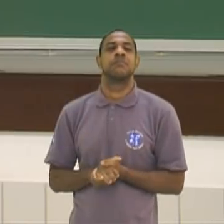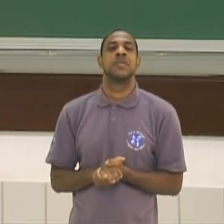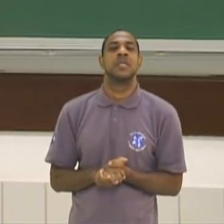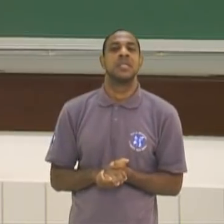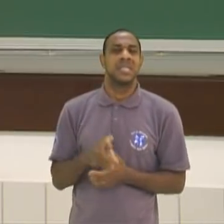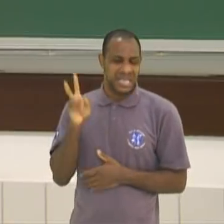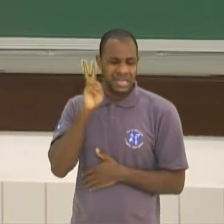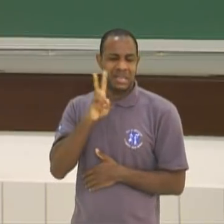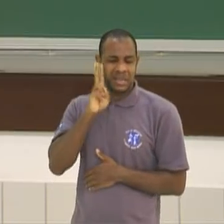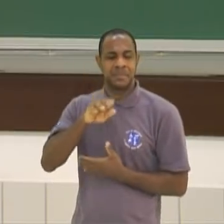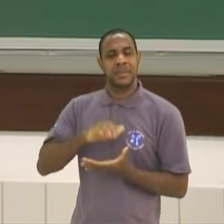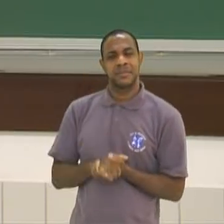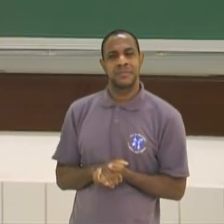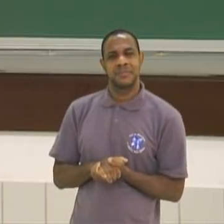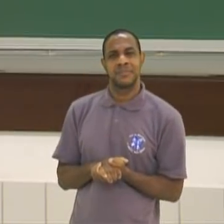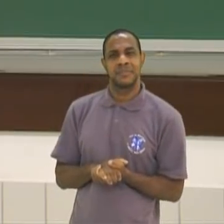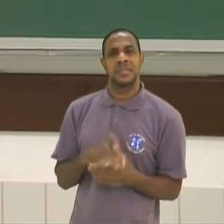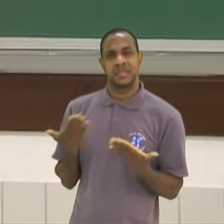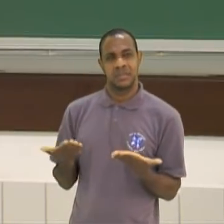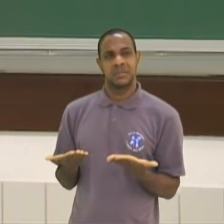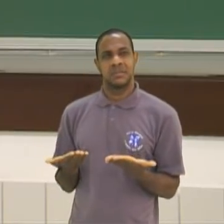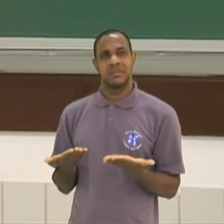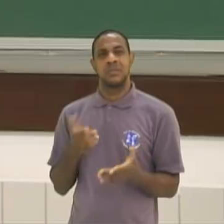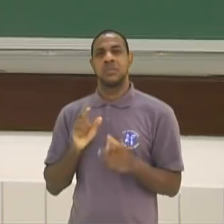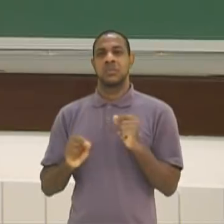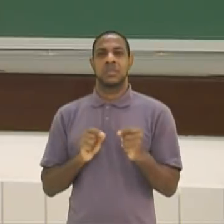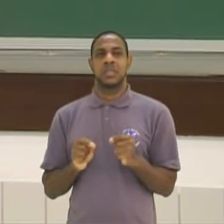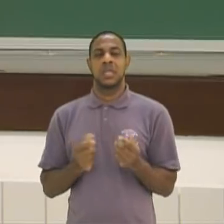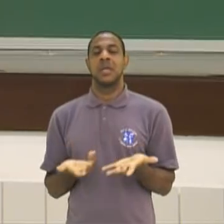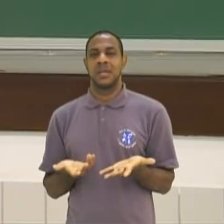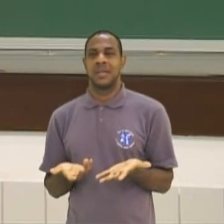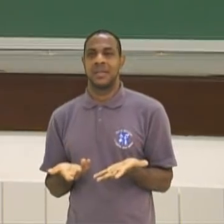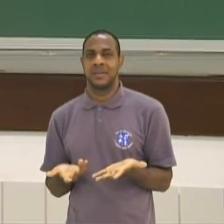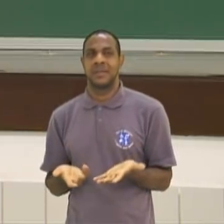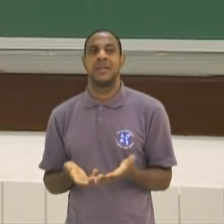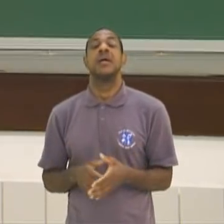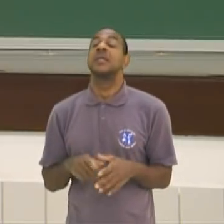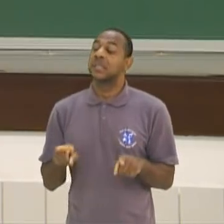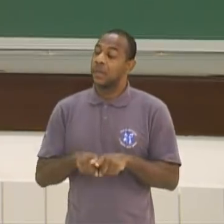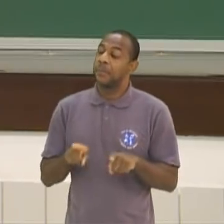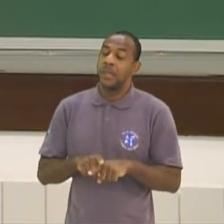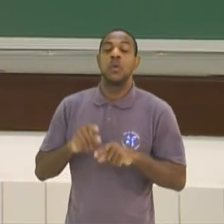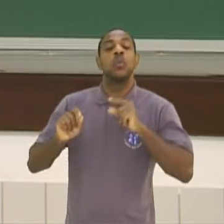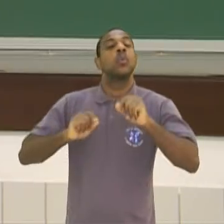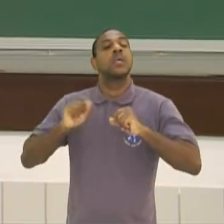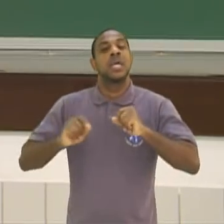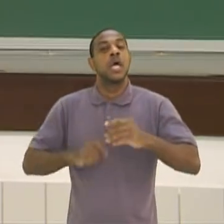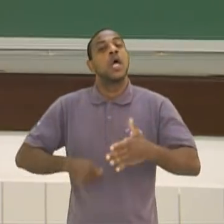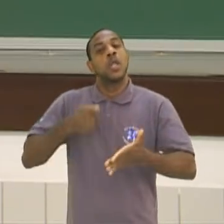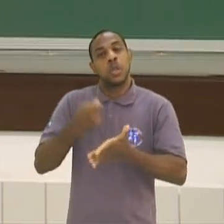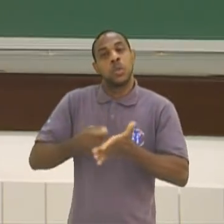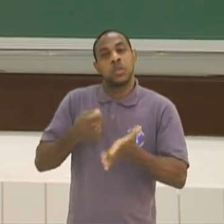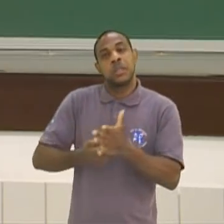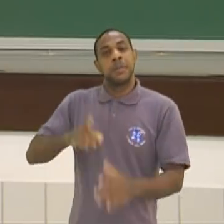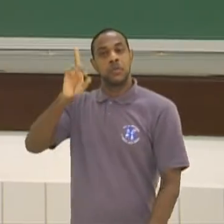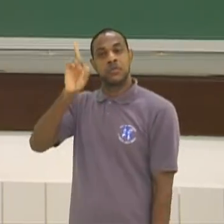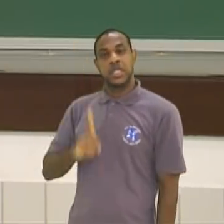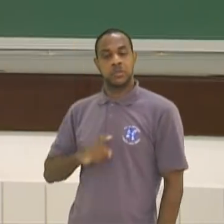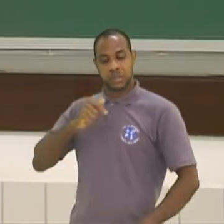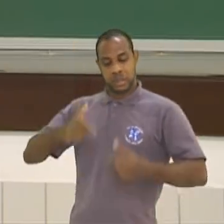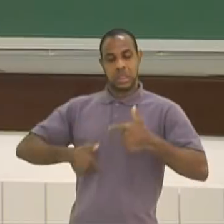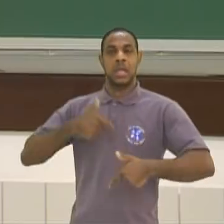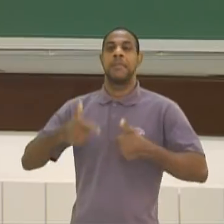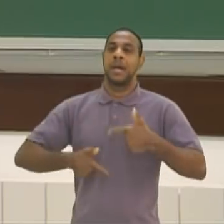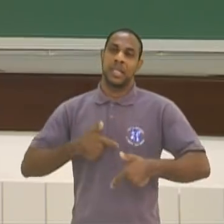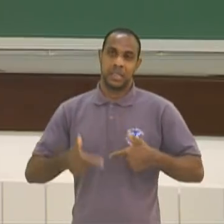Tá lembrado? Então, contestação ao governo militar, além, claro, de luta pelos direitos trabalhistas,